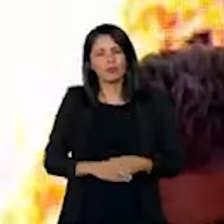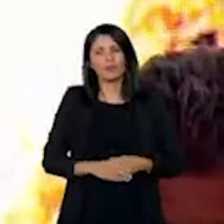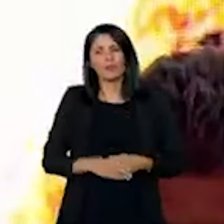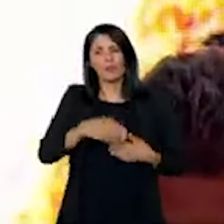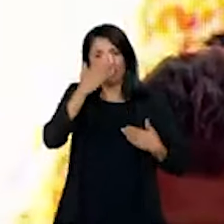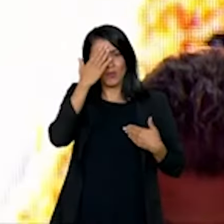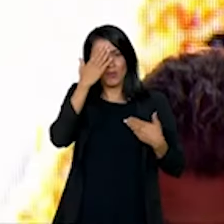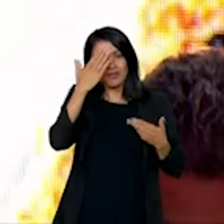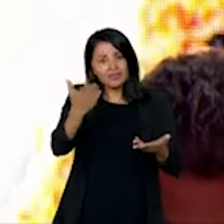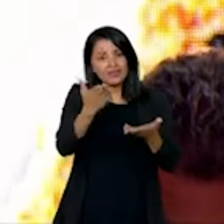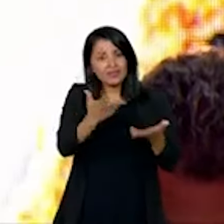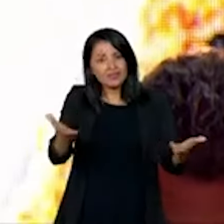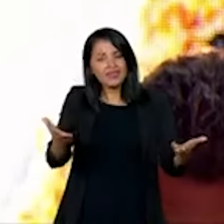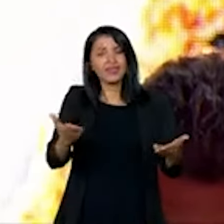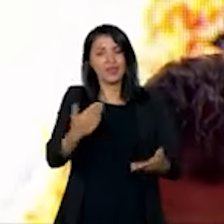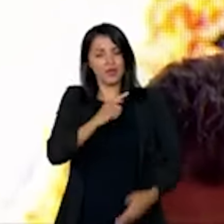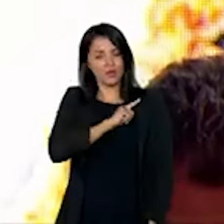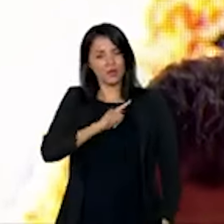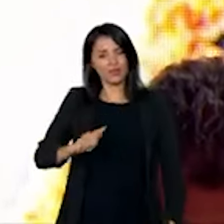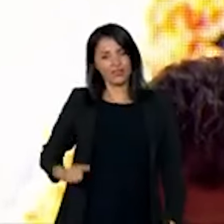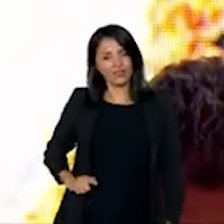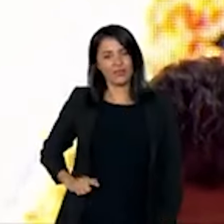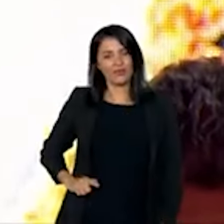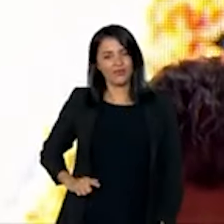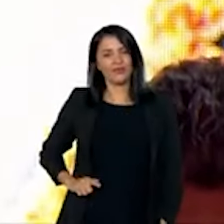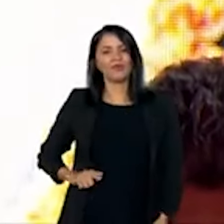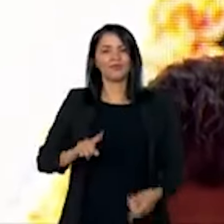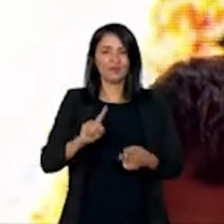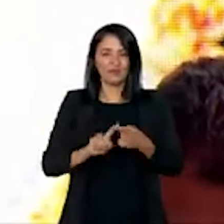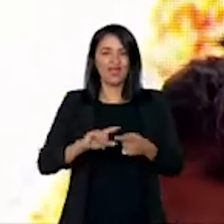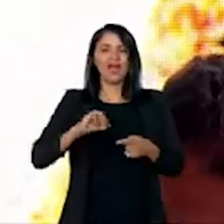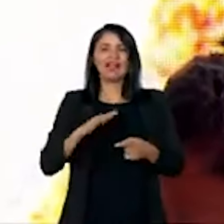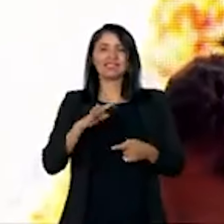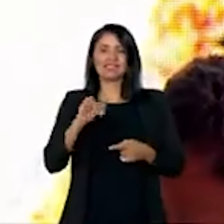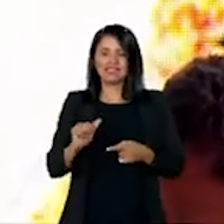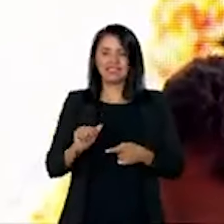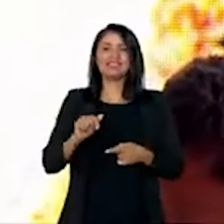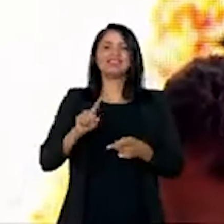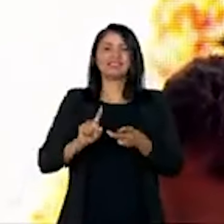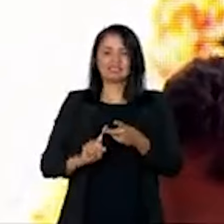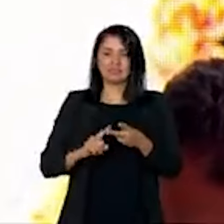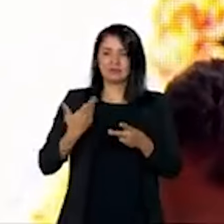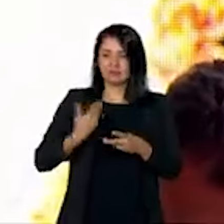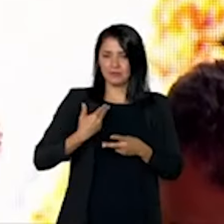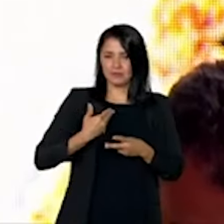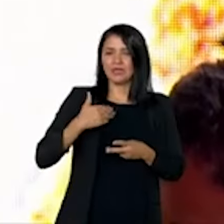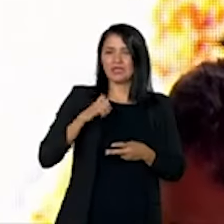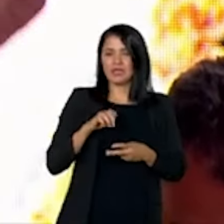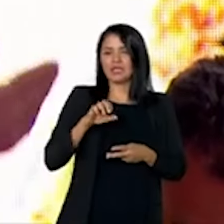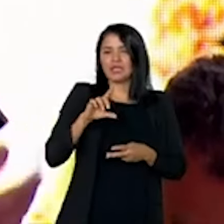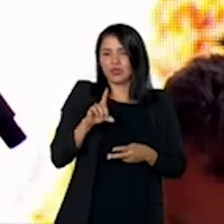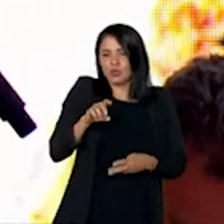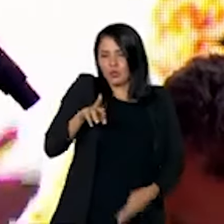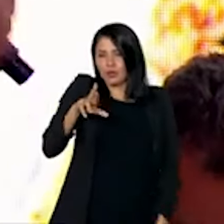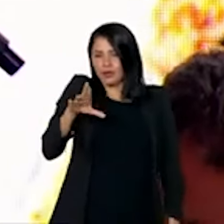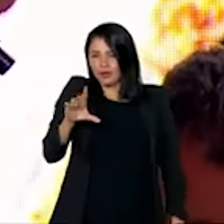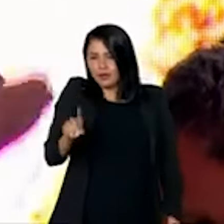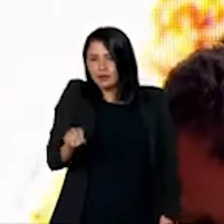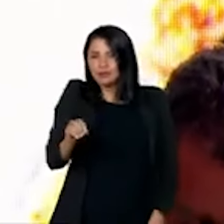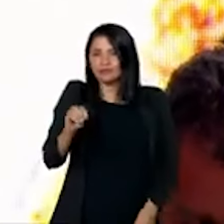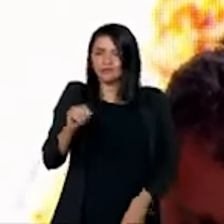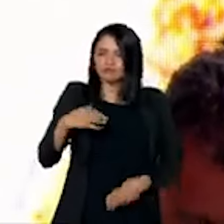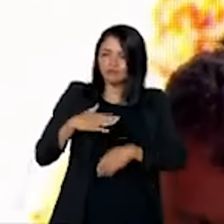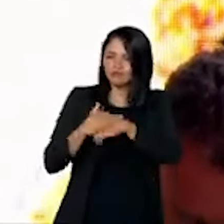quero agradecer ao governador, ao Aziz e ao companheiro Eduardo Braga o carinho de